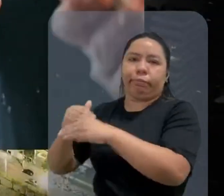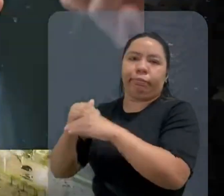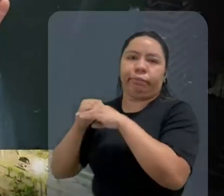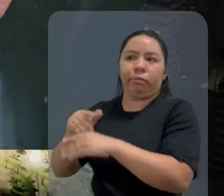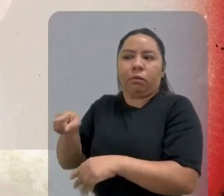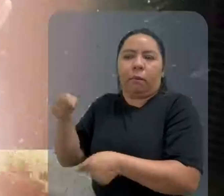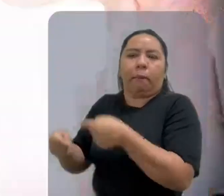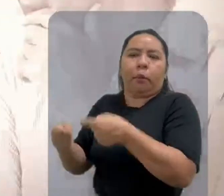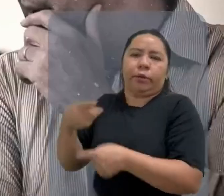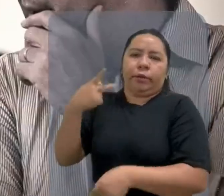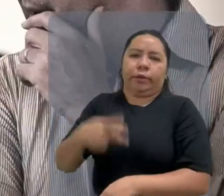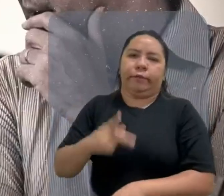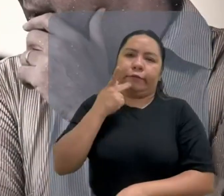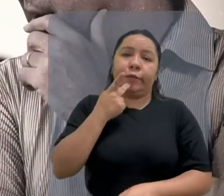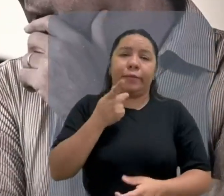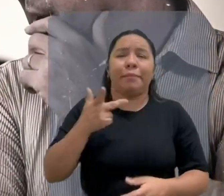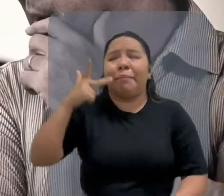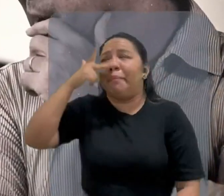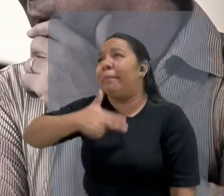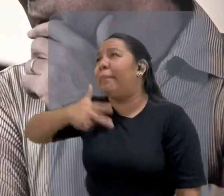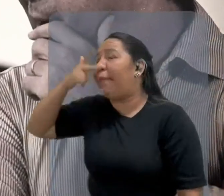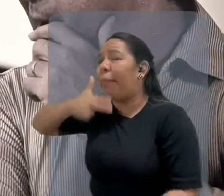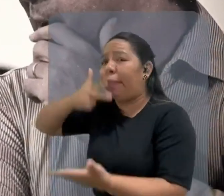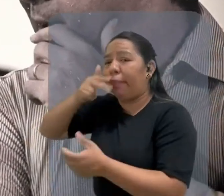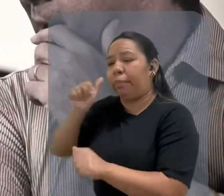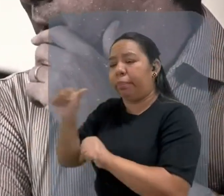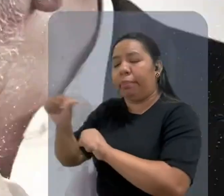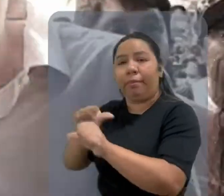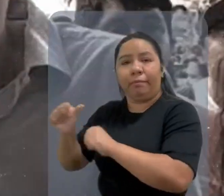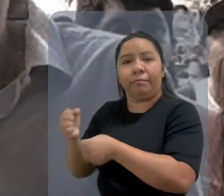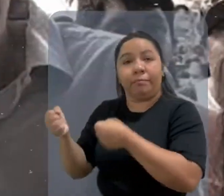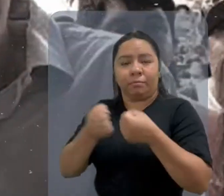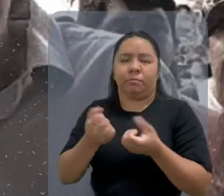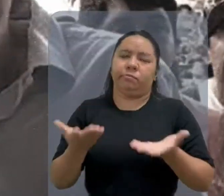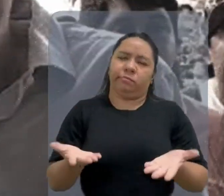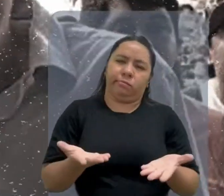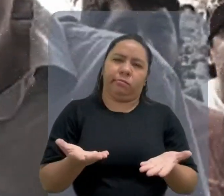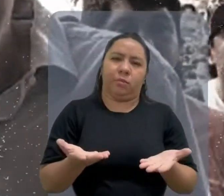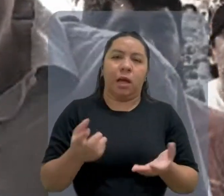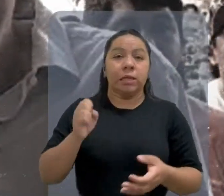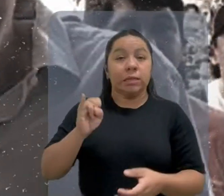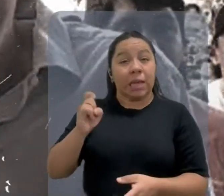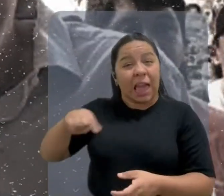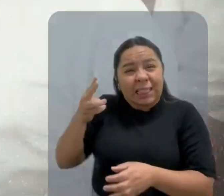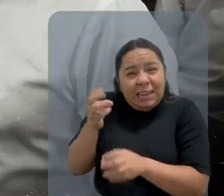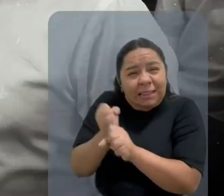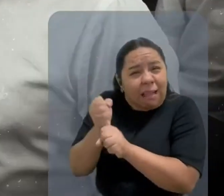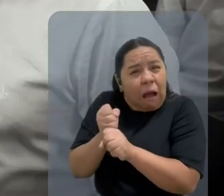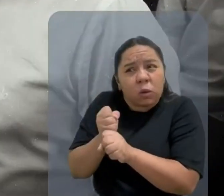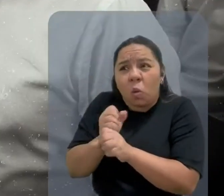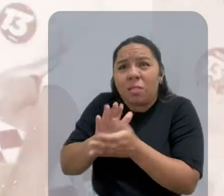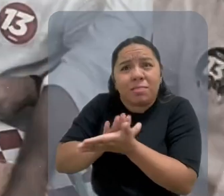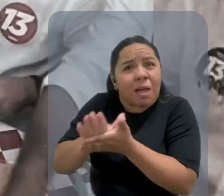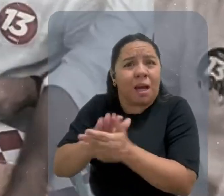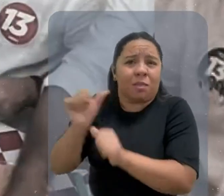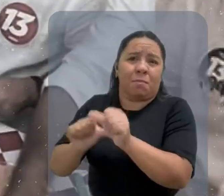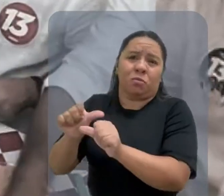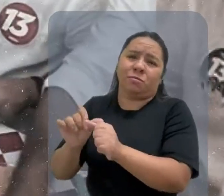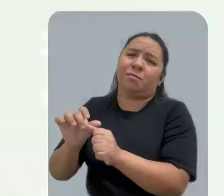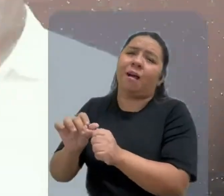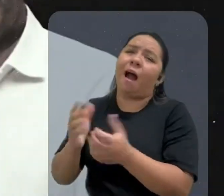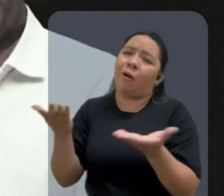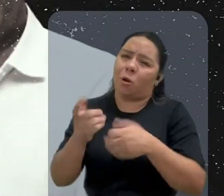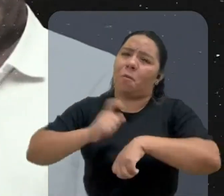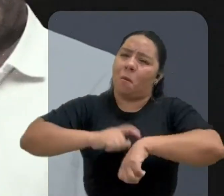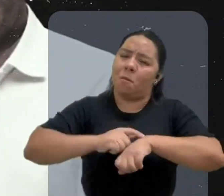o que permanece igual? A política aqui em Fortaleza. Os mesmos de sempre se revezam no poder. E cá entre nós, se eles tiveram 30 anos pra